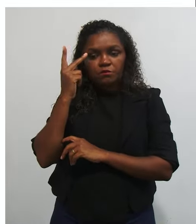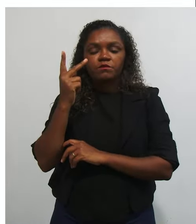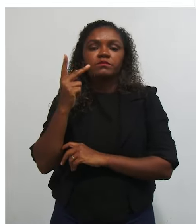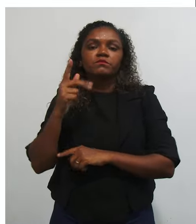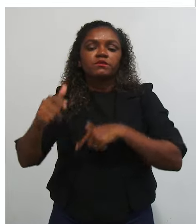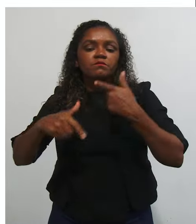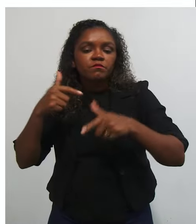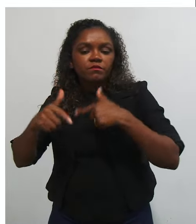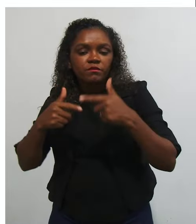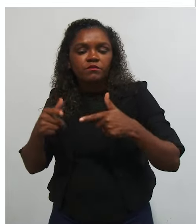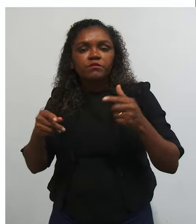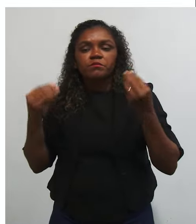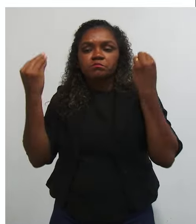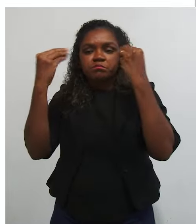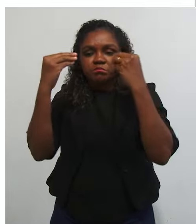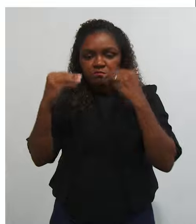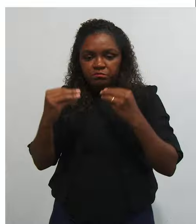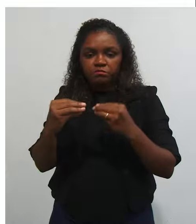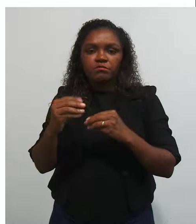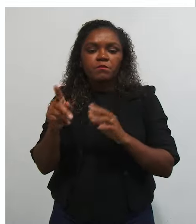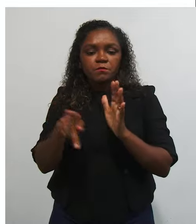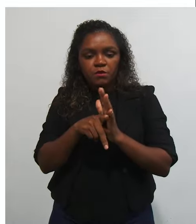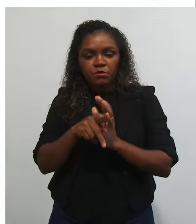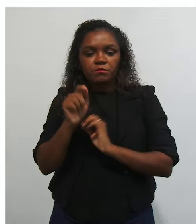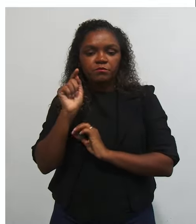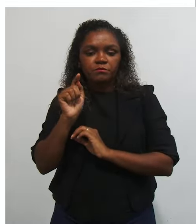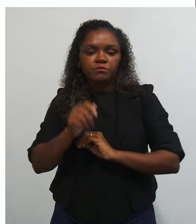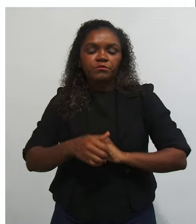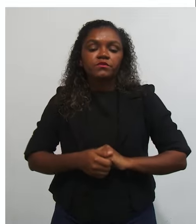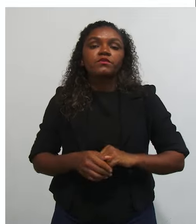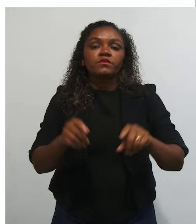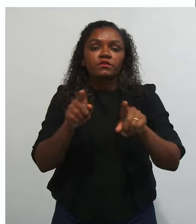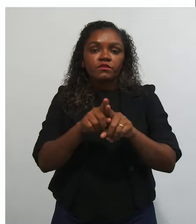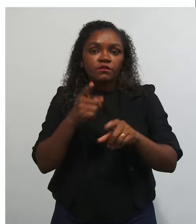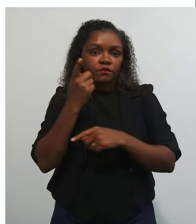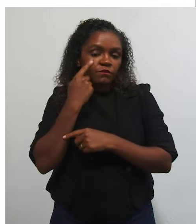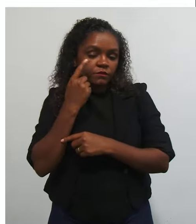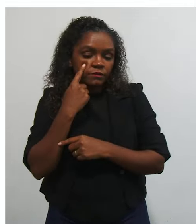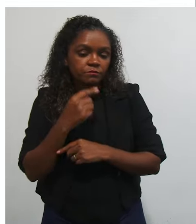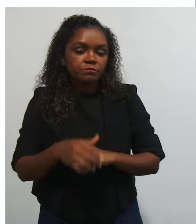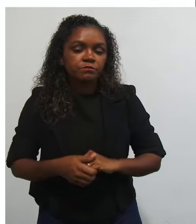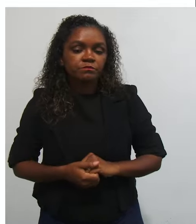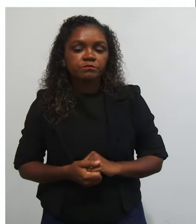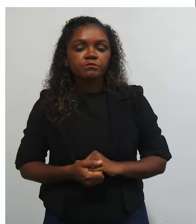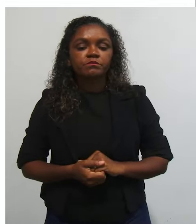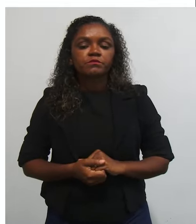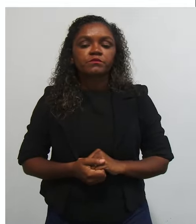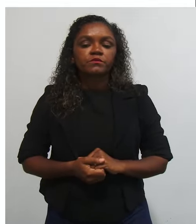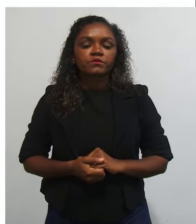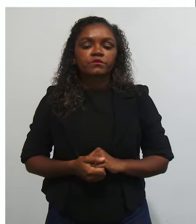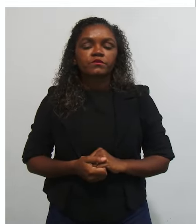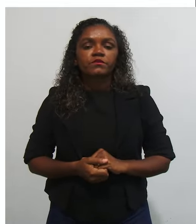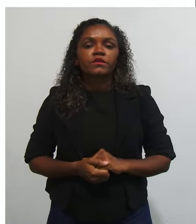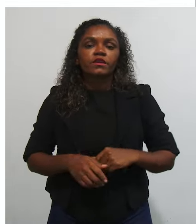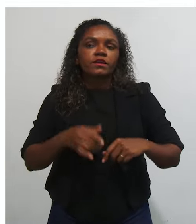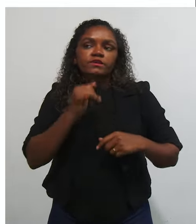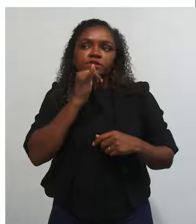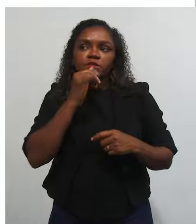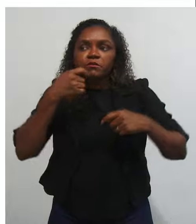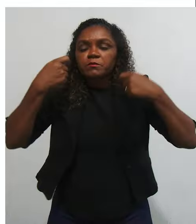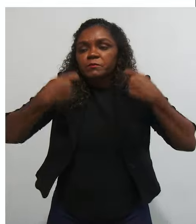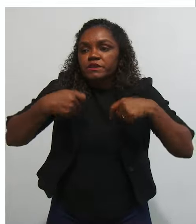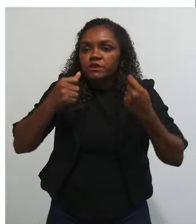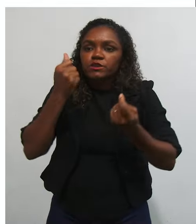ser enquadrados aqui, certo? 3. Vou exemplificar esse 3. Outras despesas correntes. Eu